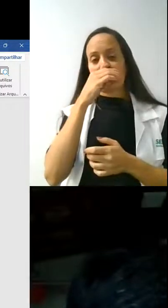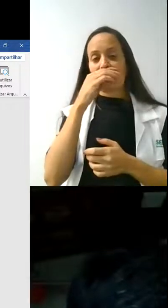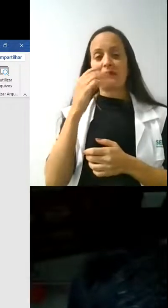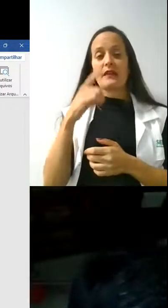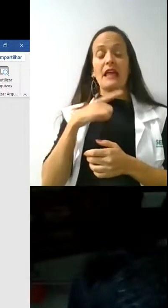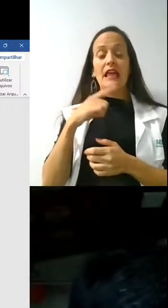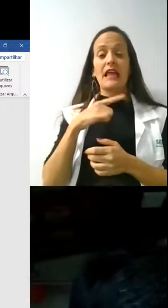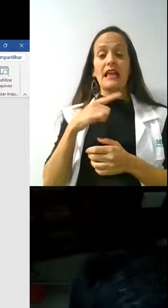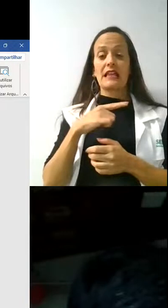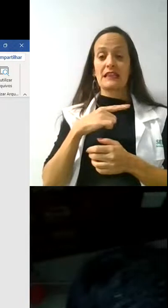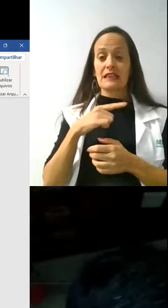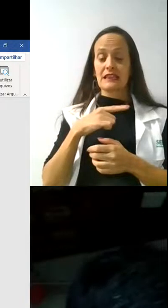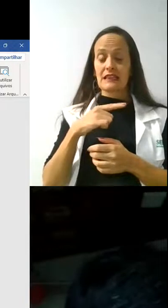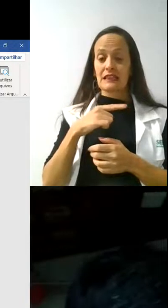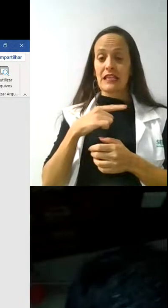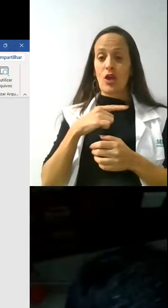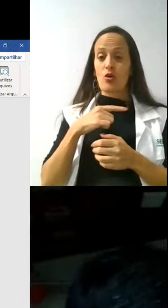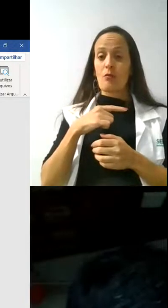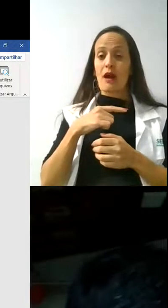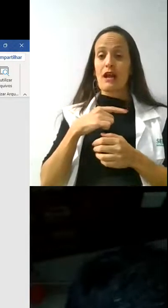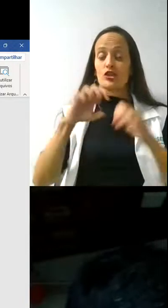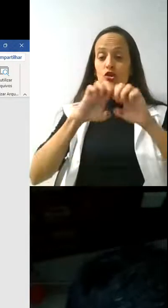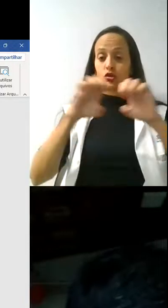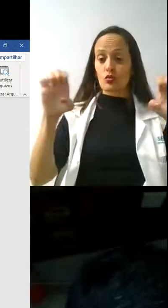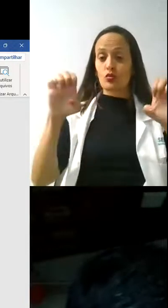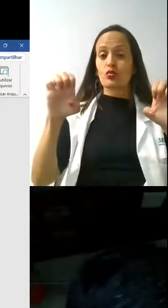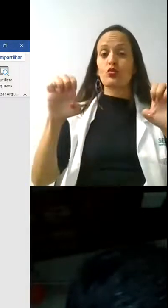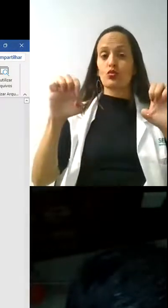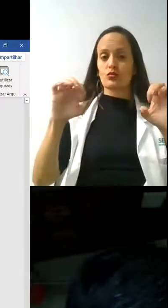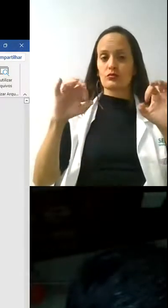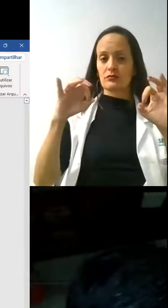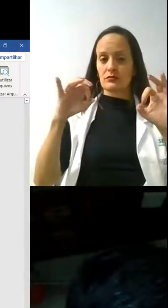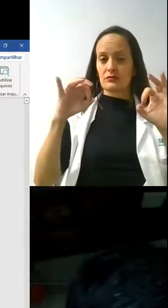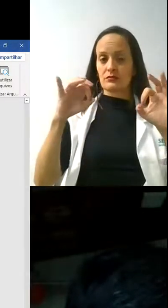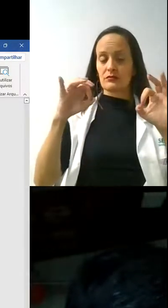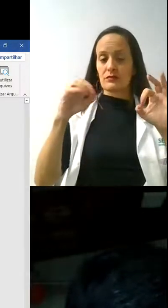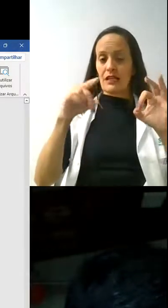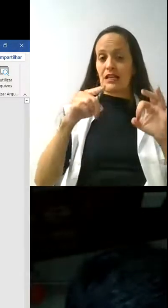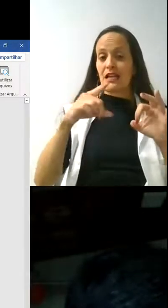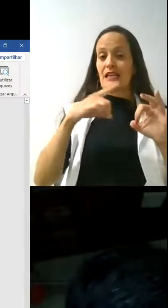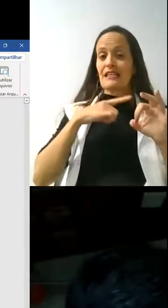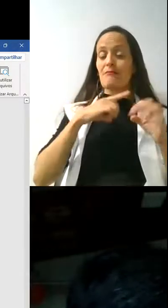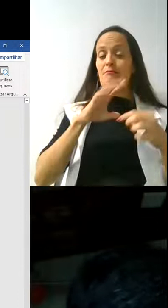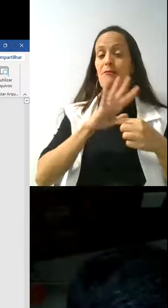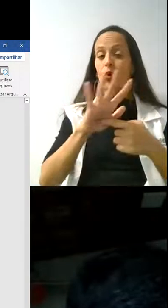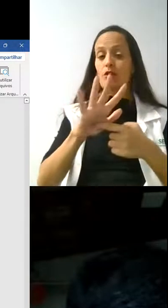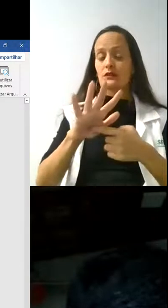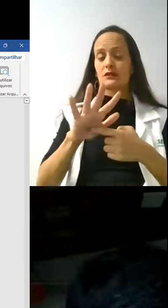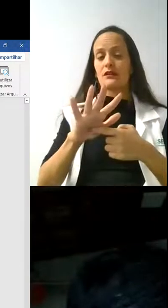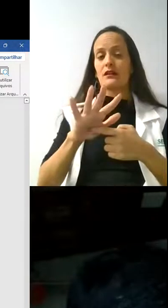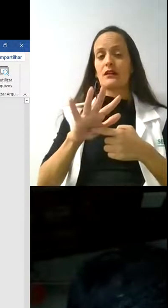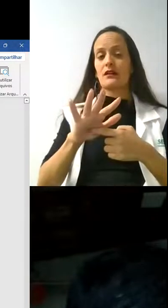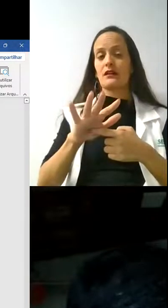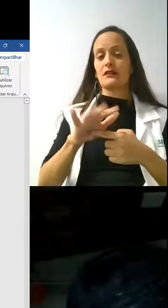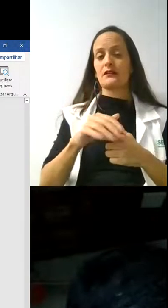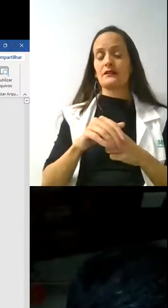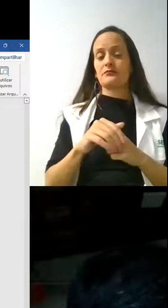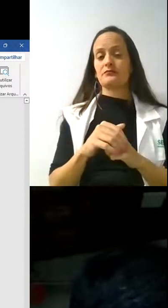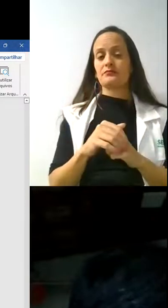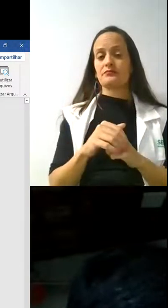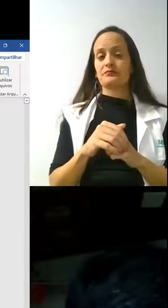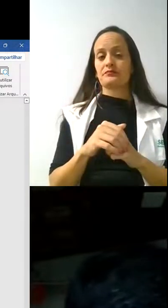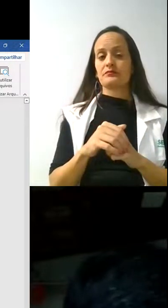quê? Chave-faca. Então, vou colocar aqui, ó, CF, certo? Então, essa é a representação